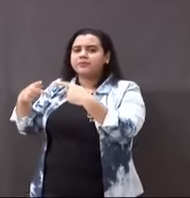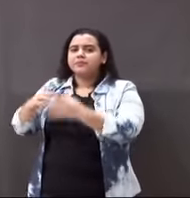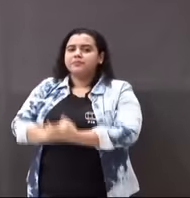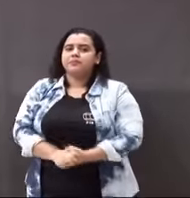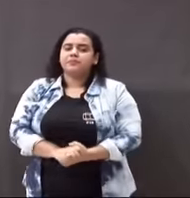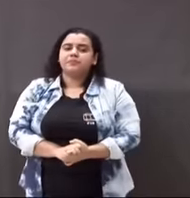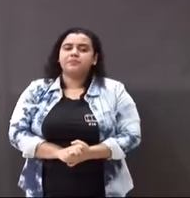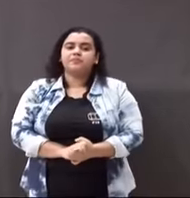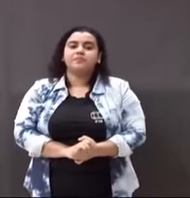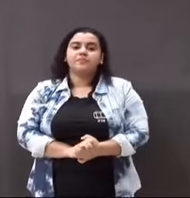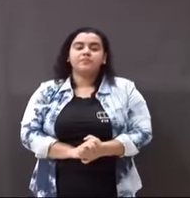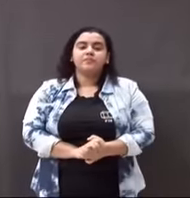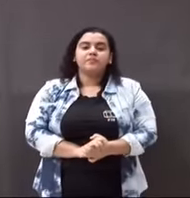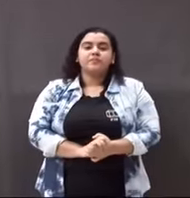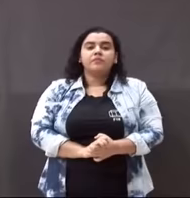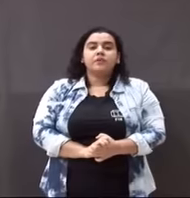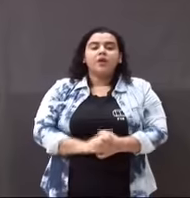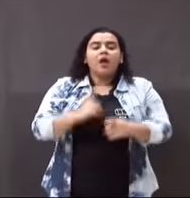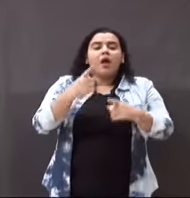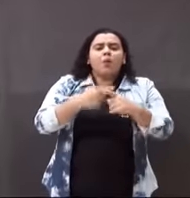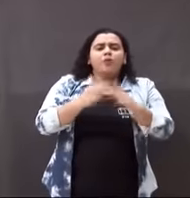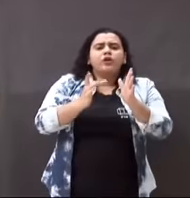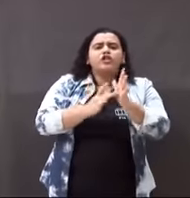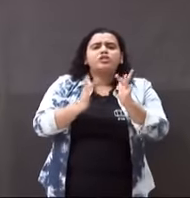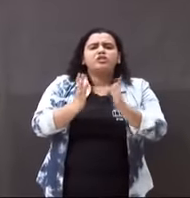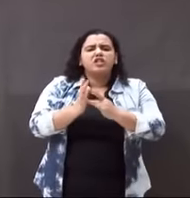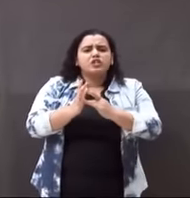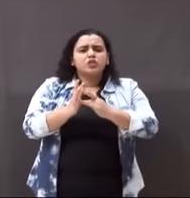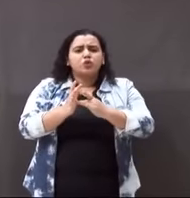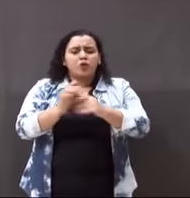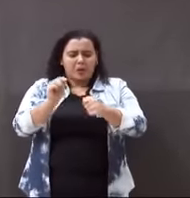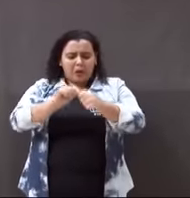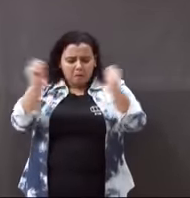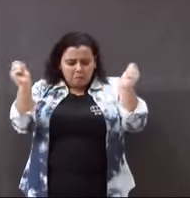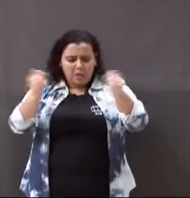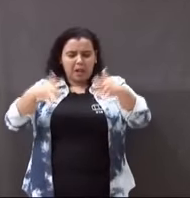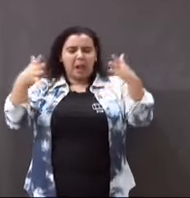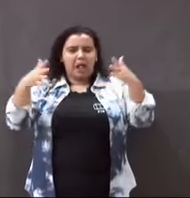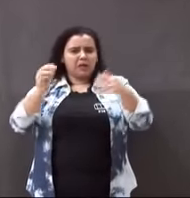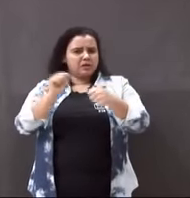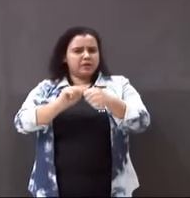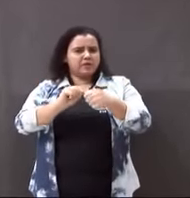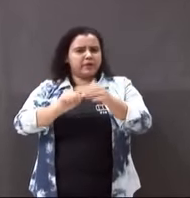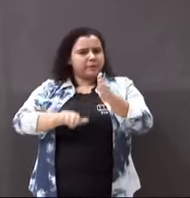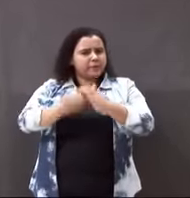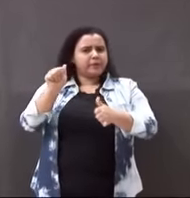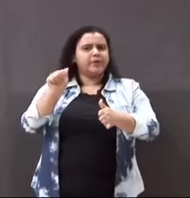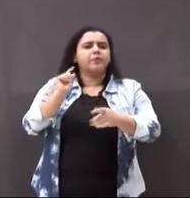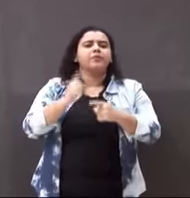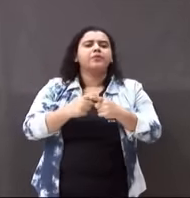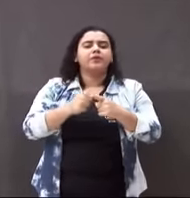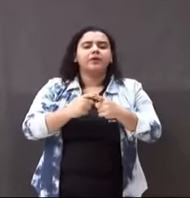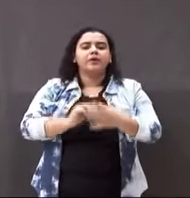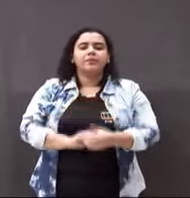Sabe por que Jesus não faz milagre primeiro para depois pregar a palavra? Pergunta por que e eu te falo.